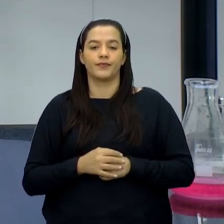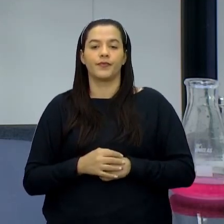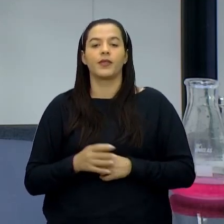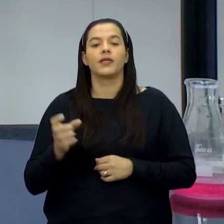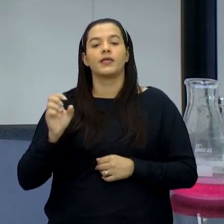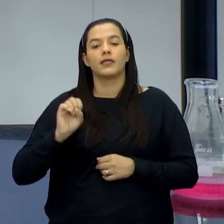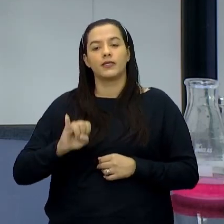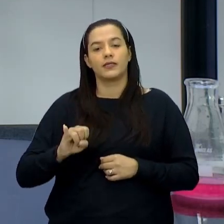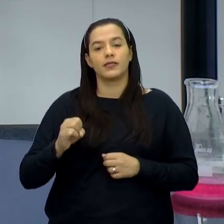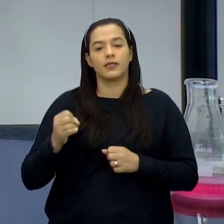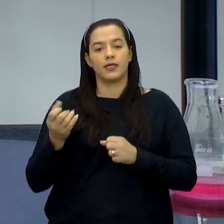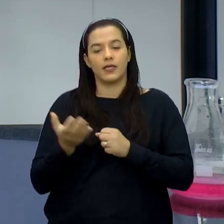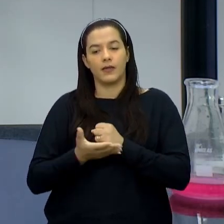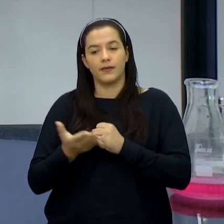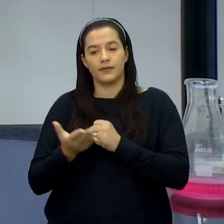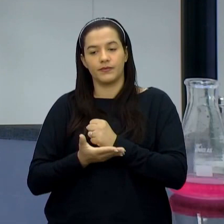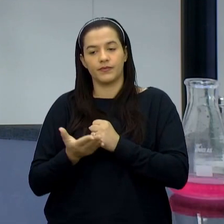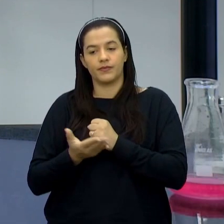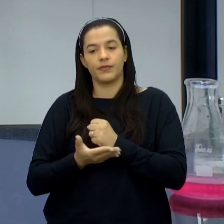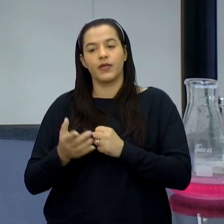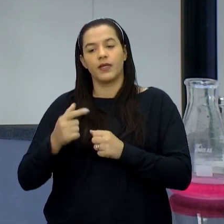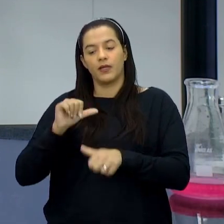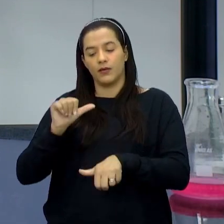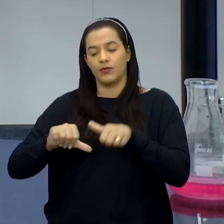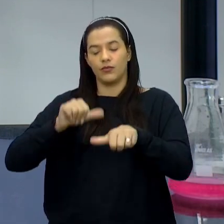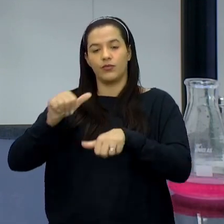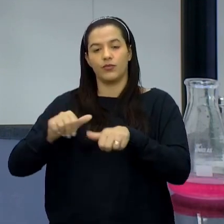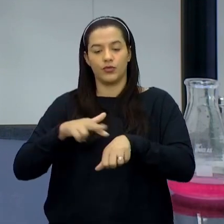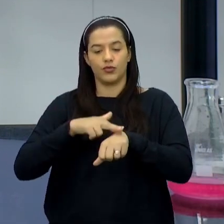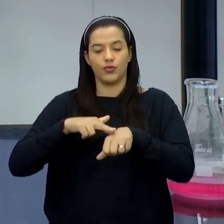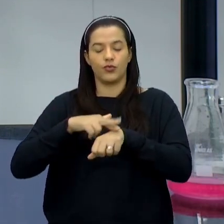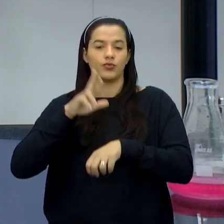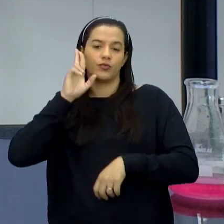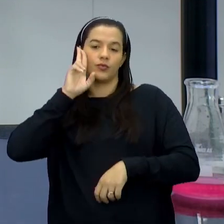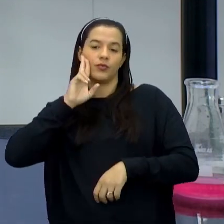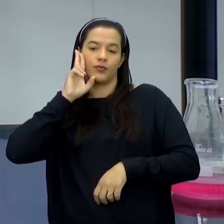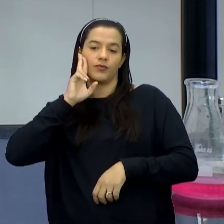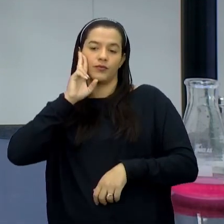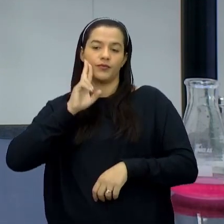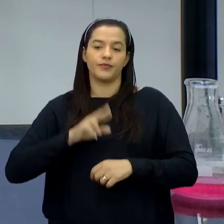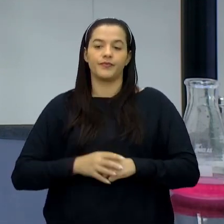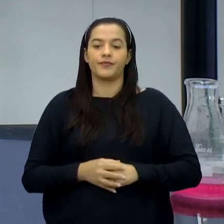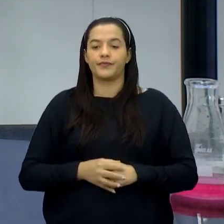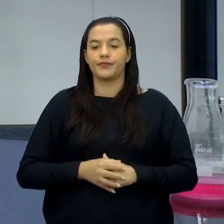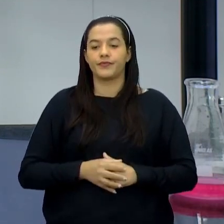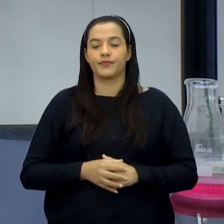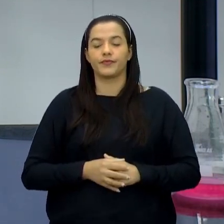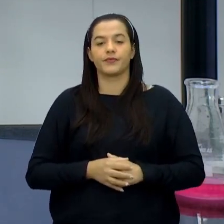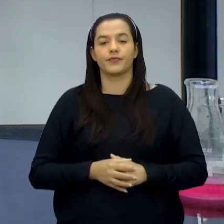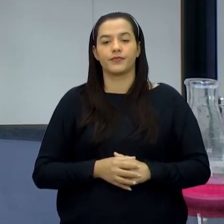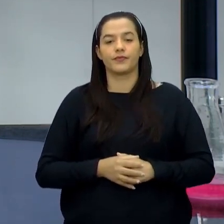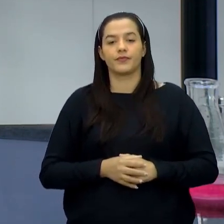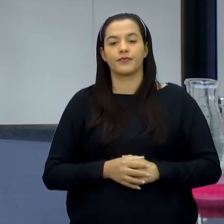cor e fica cor de rosa, ok?